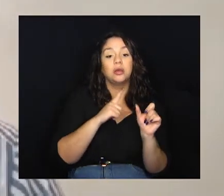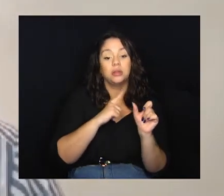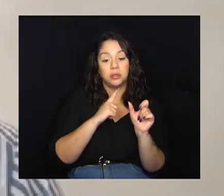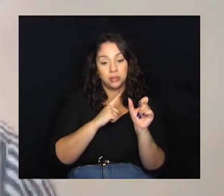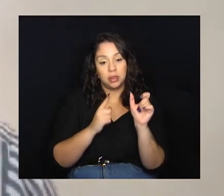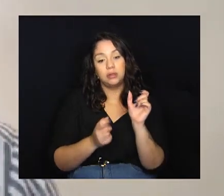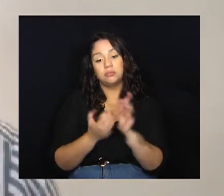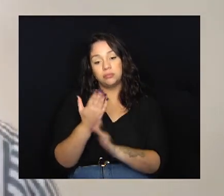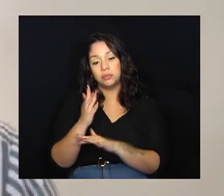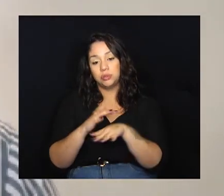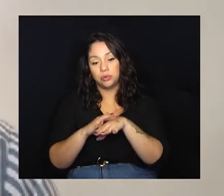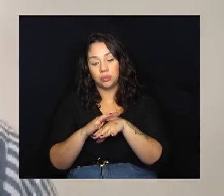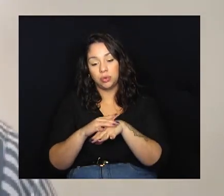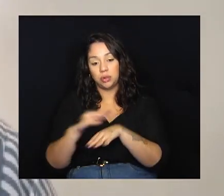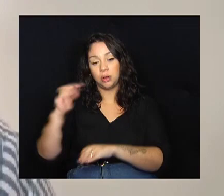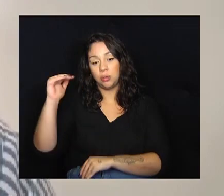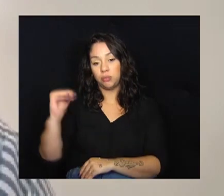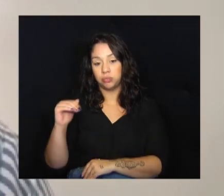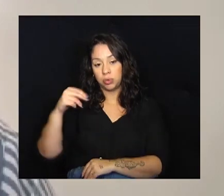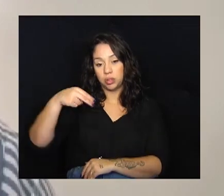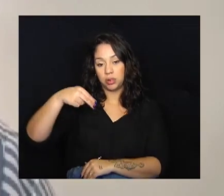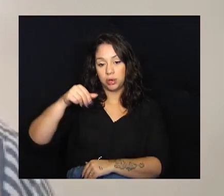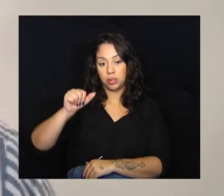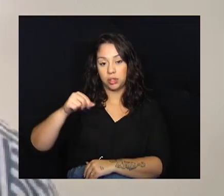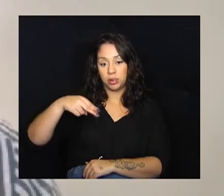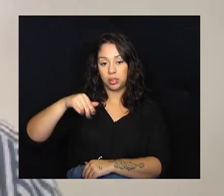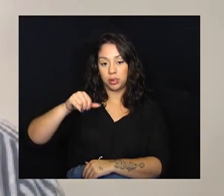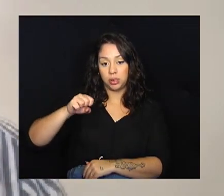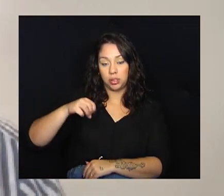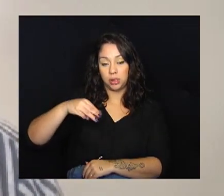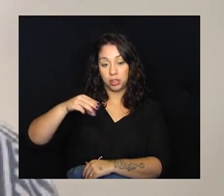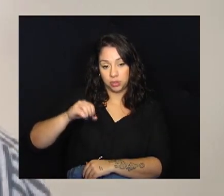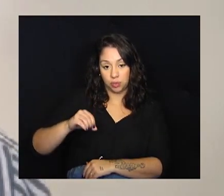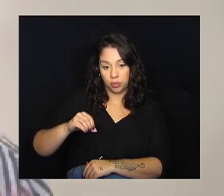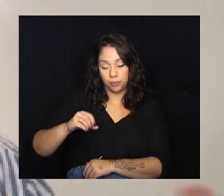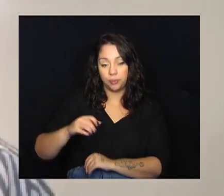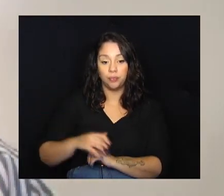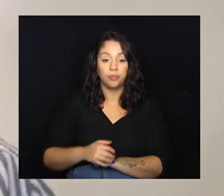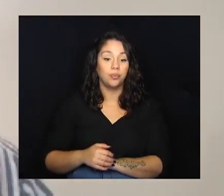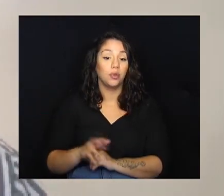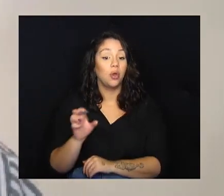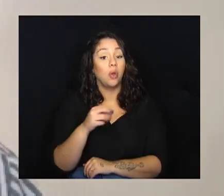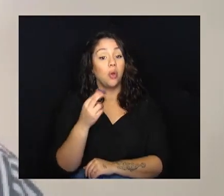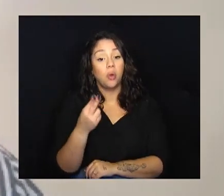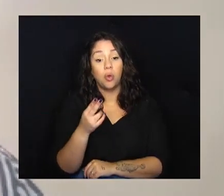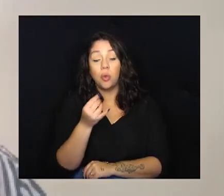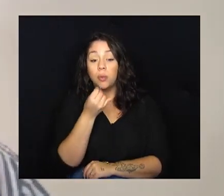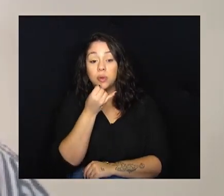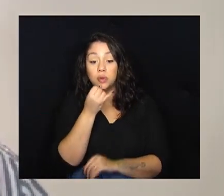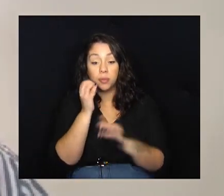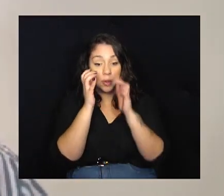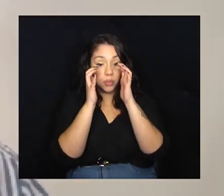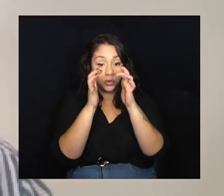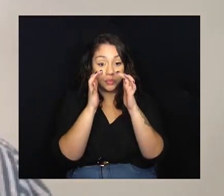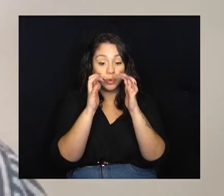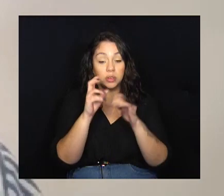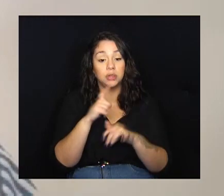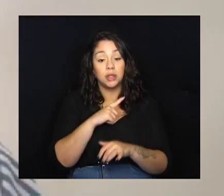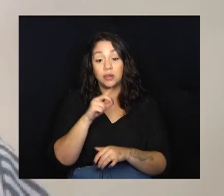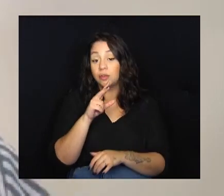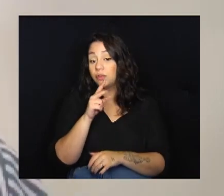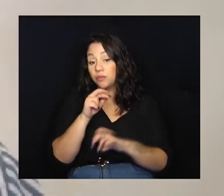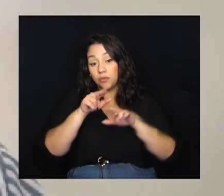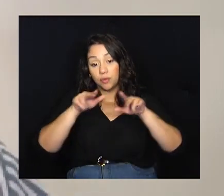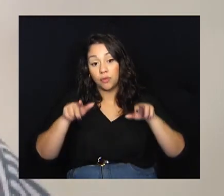condroplasia que é o nanismo a condição mais frequente de dinanismo né É ou por exemplo o autismo a gente tem várias causas de autismo